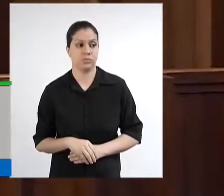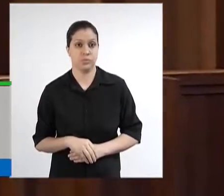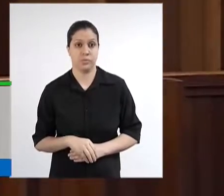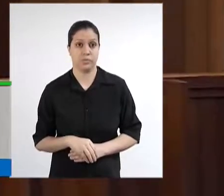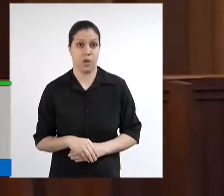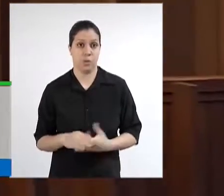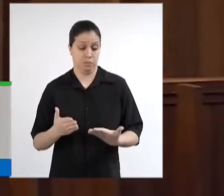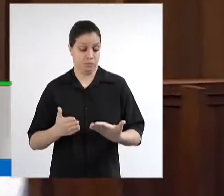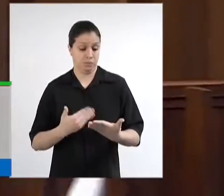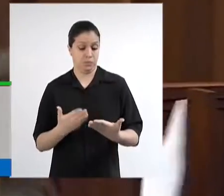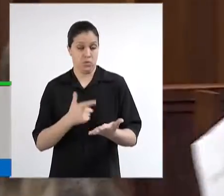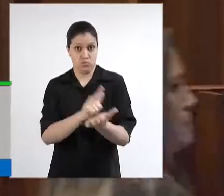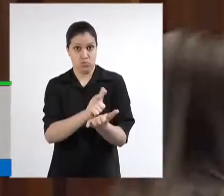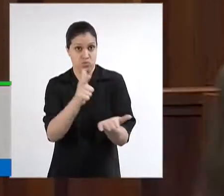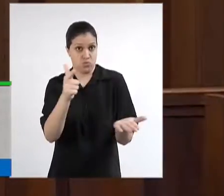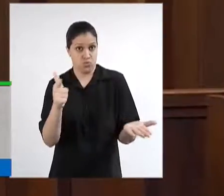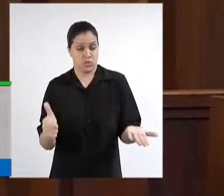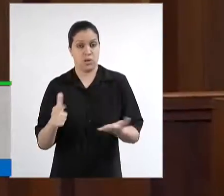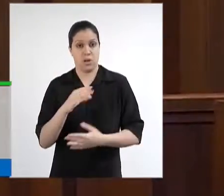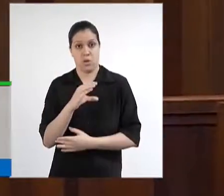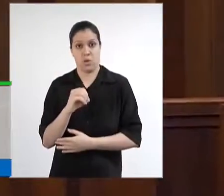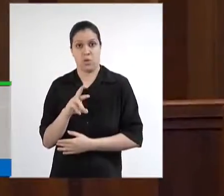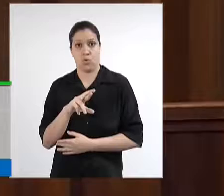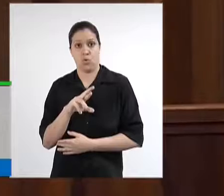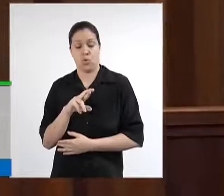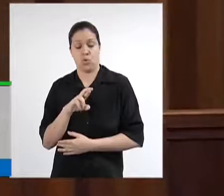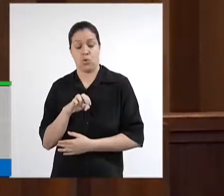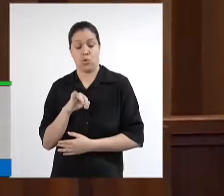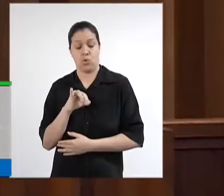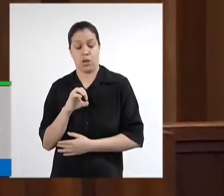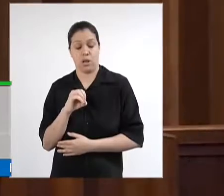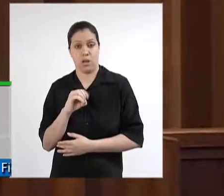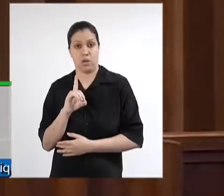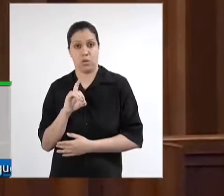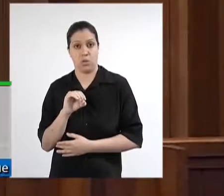do Estado hoje,